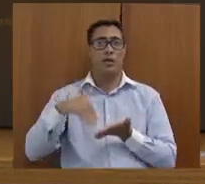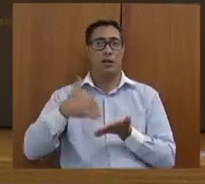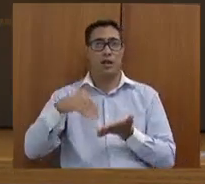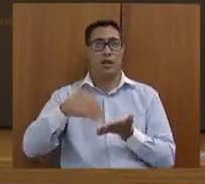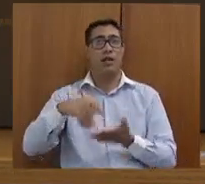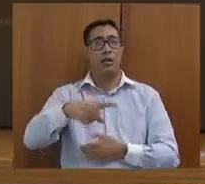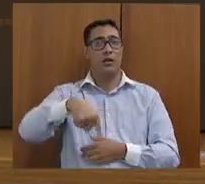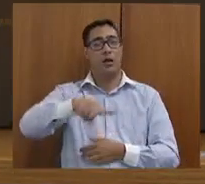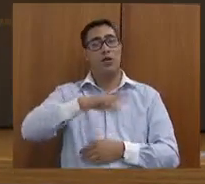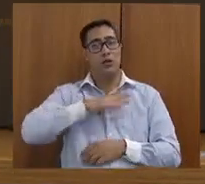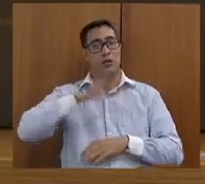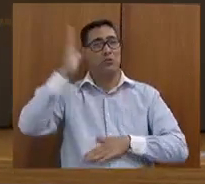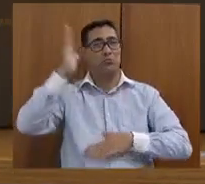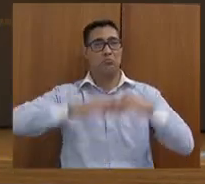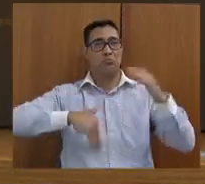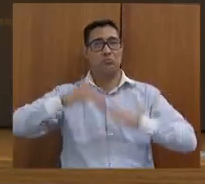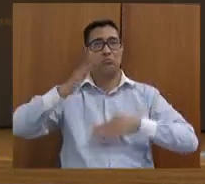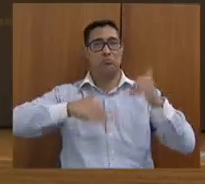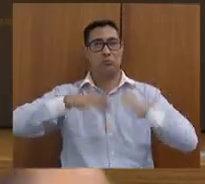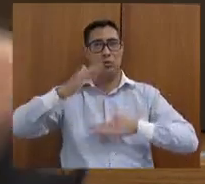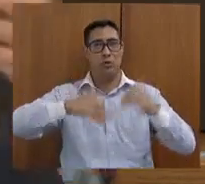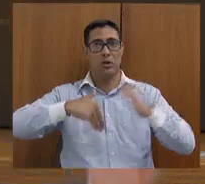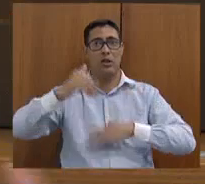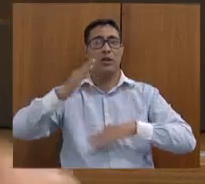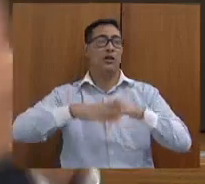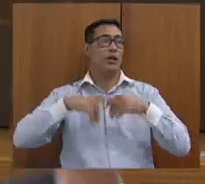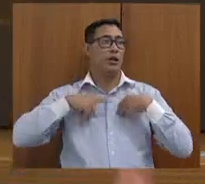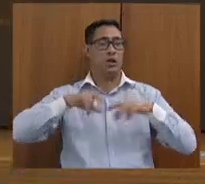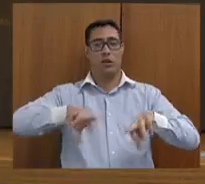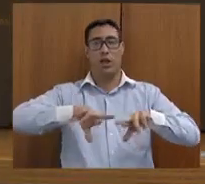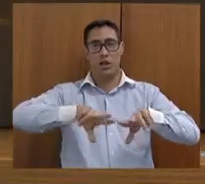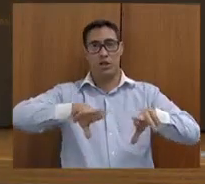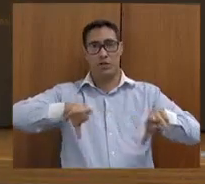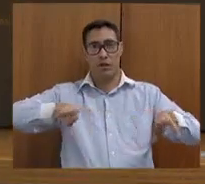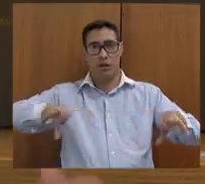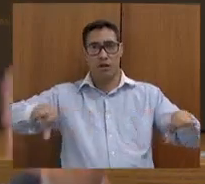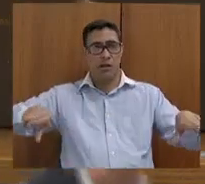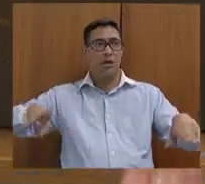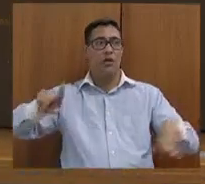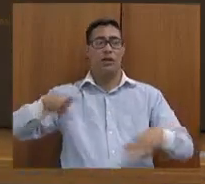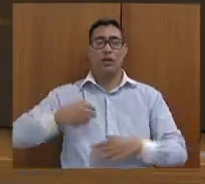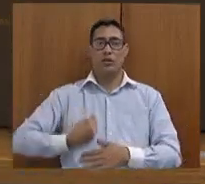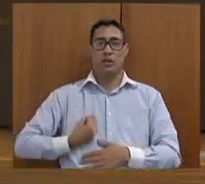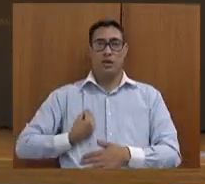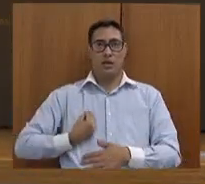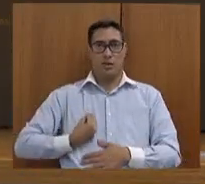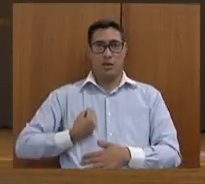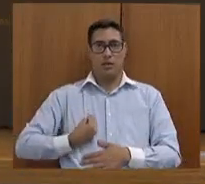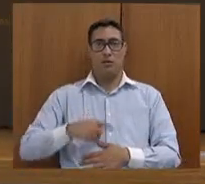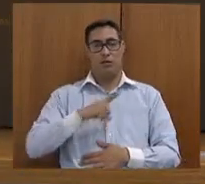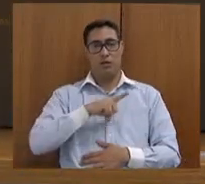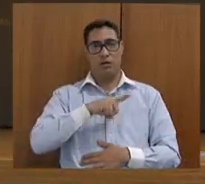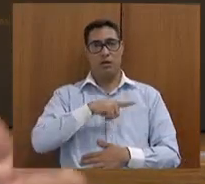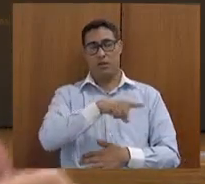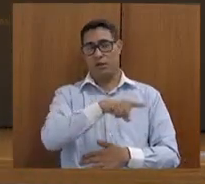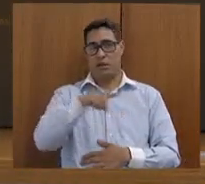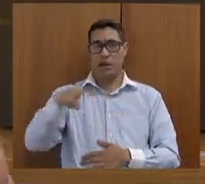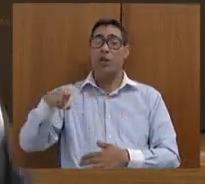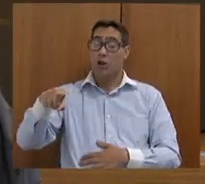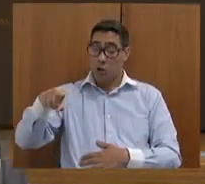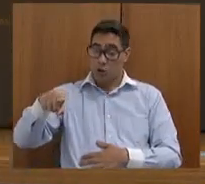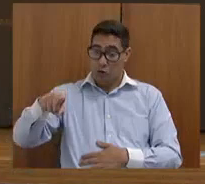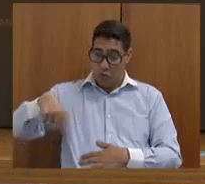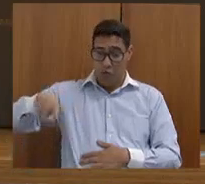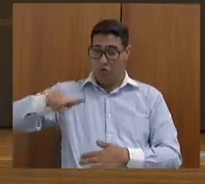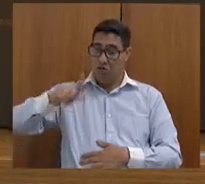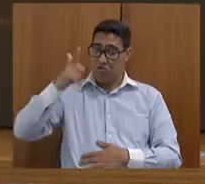Você com sua competência e as adversidades que as que a vida tem te colocado você tá